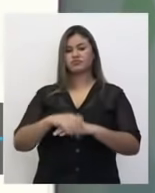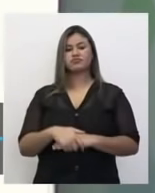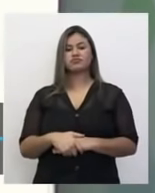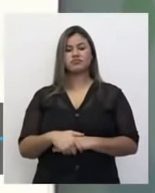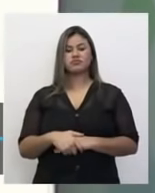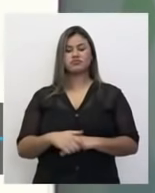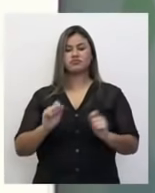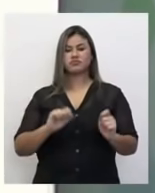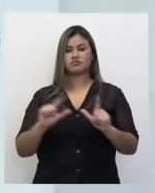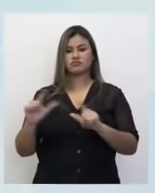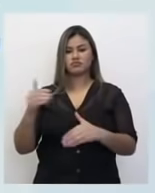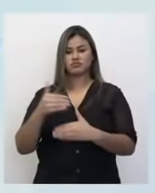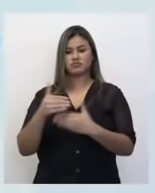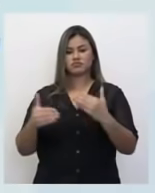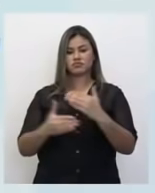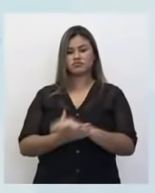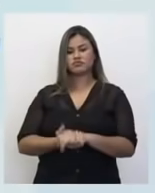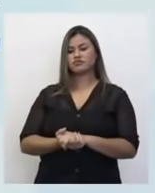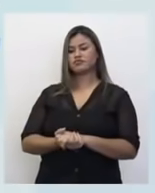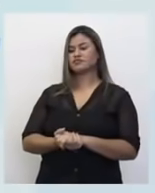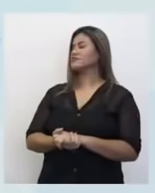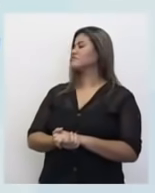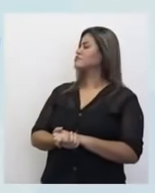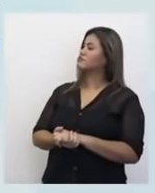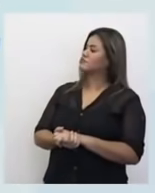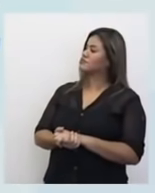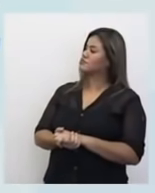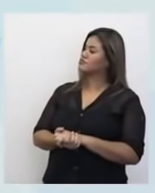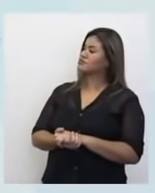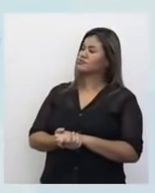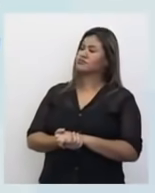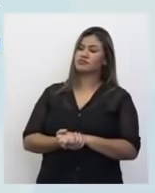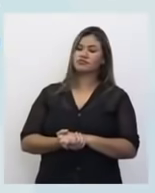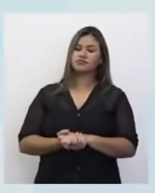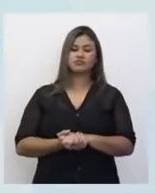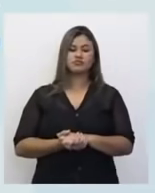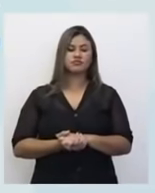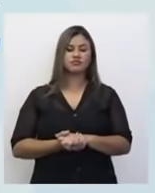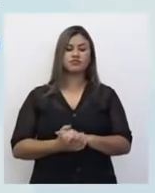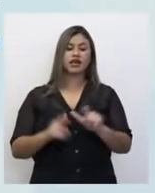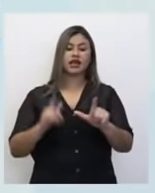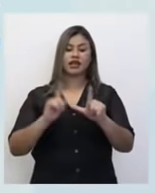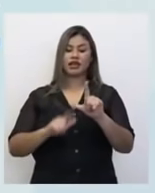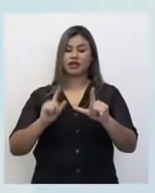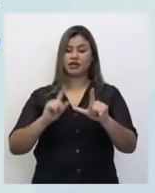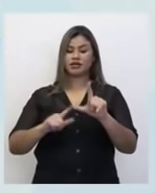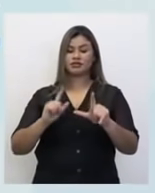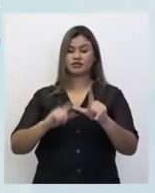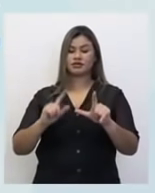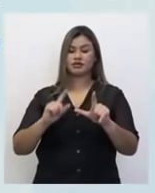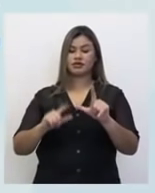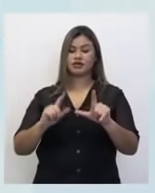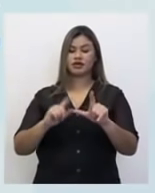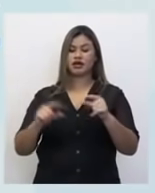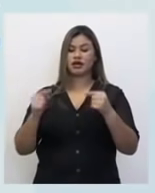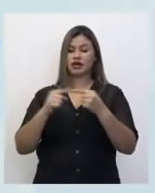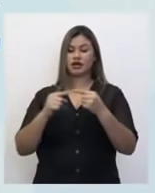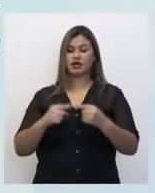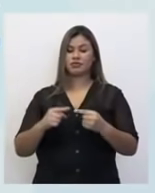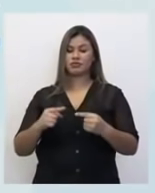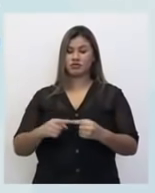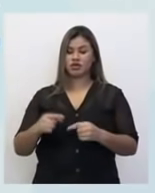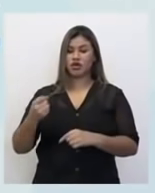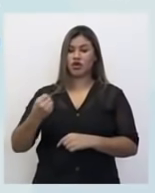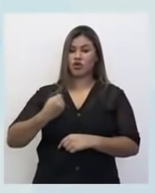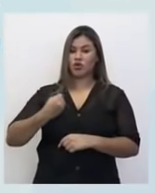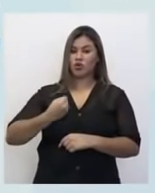aparecer aí na tela para vocês a letra para você colocar. Ela obrigatoriamente é composta de oito